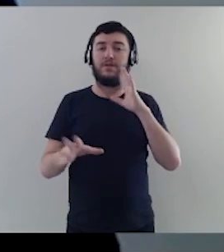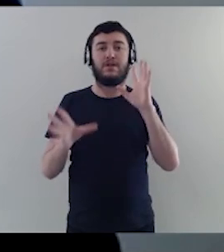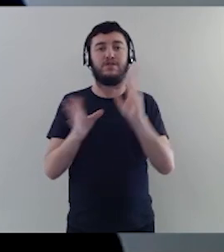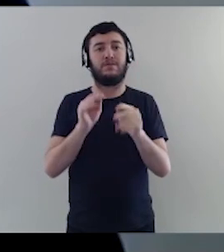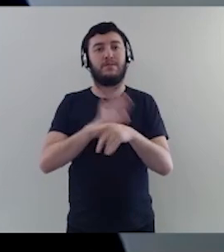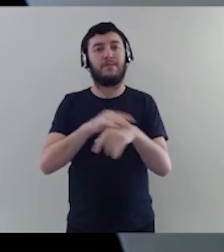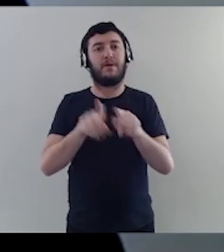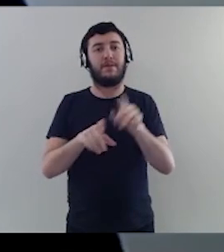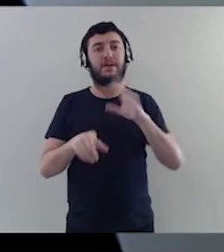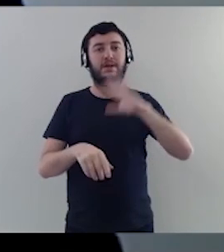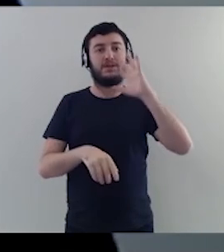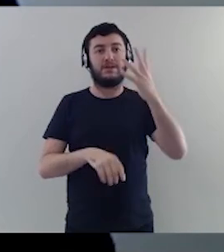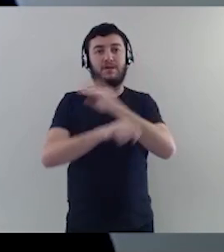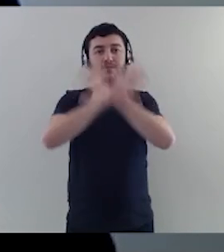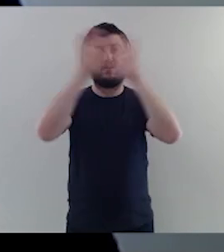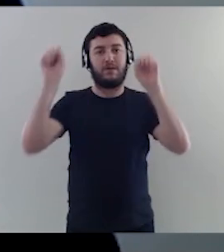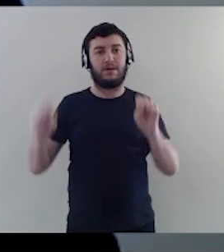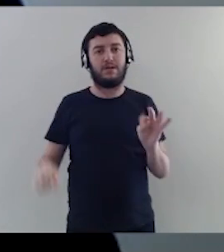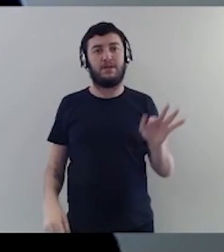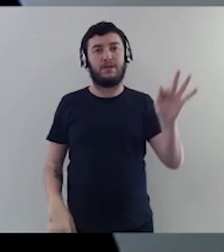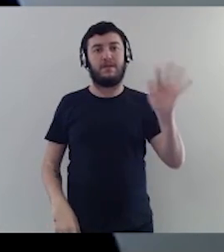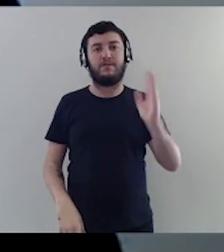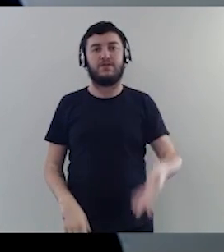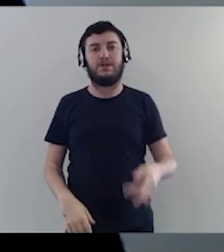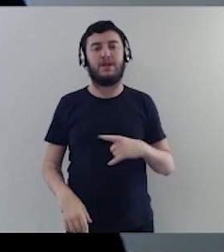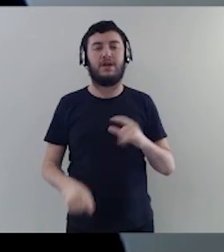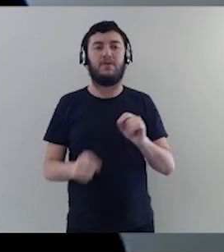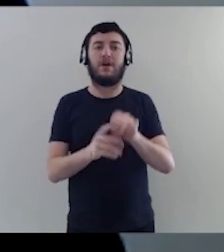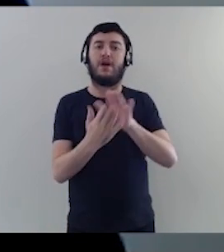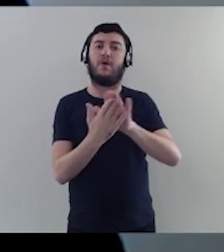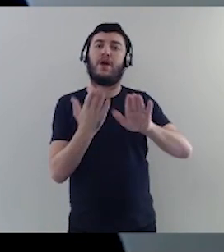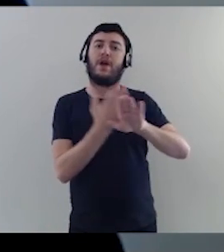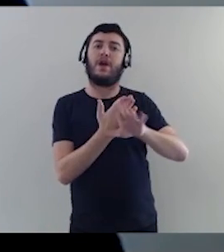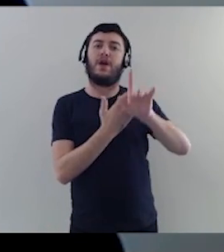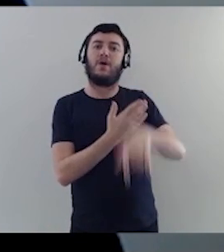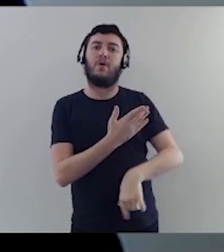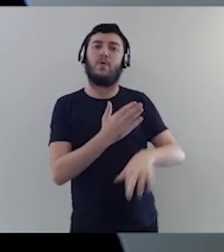STF recentemente um recurso extraordinário,